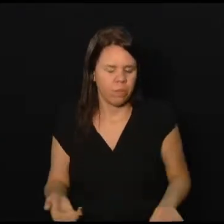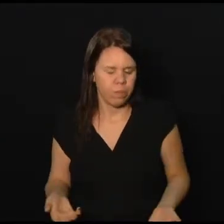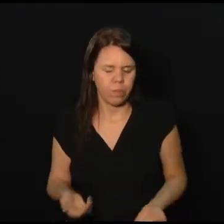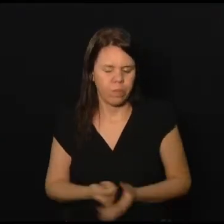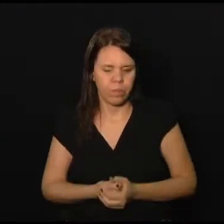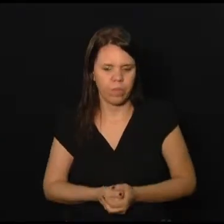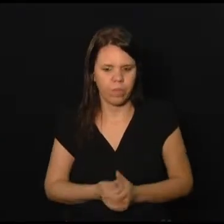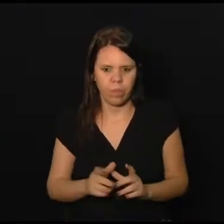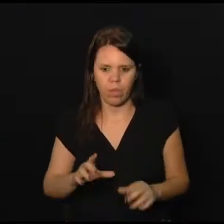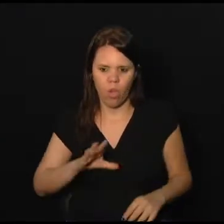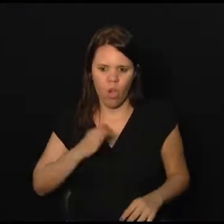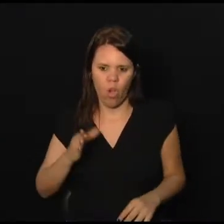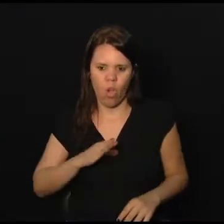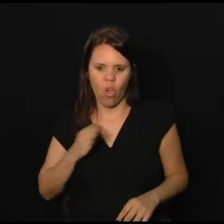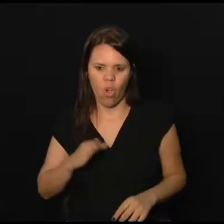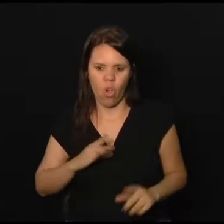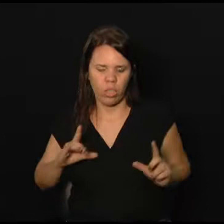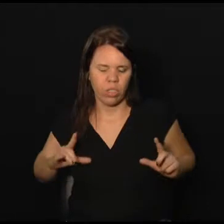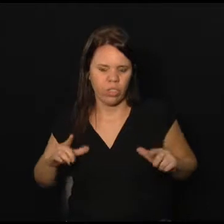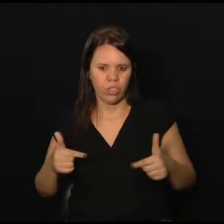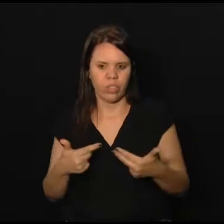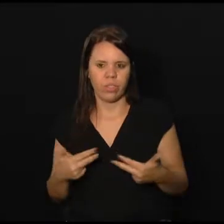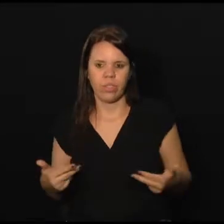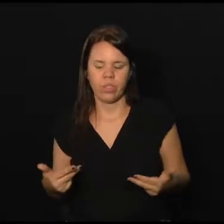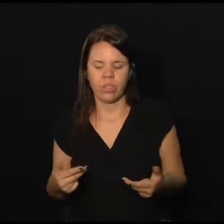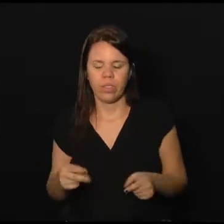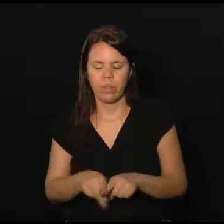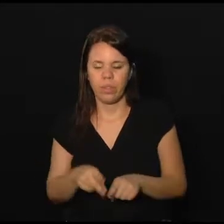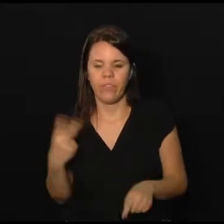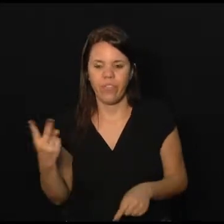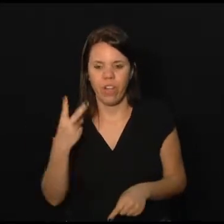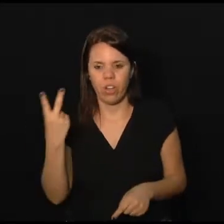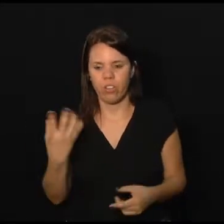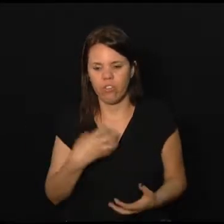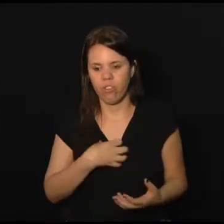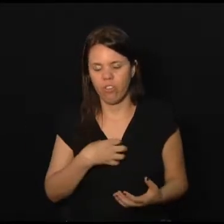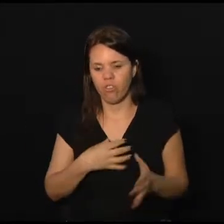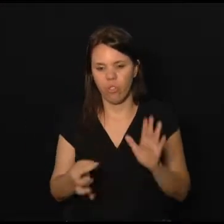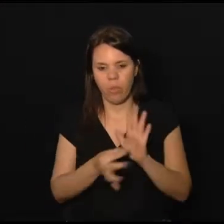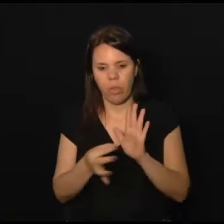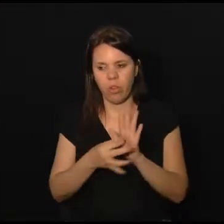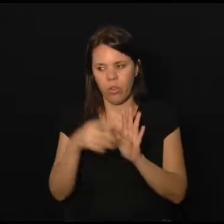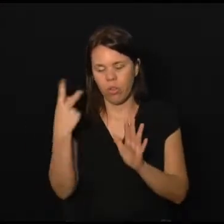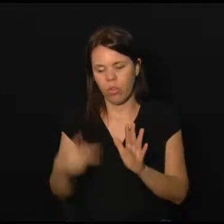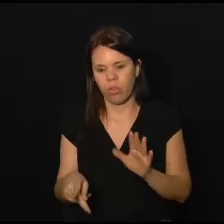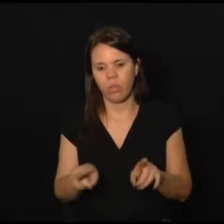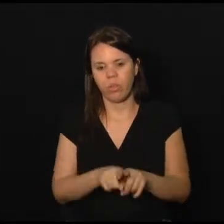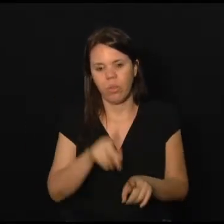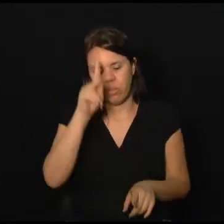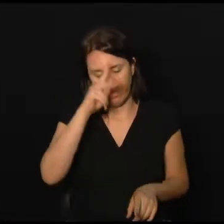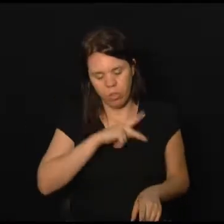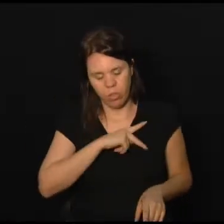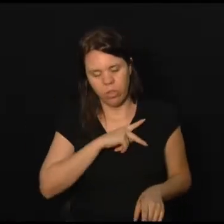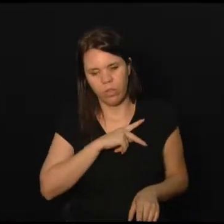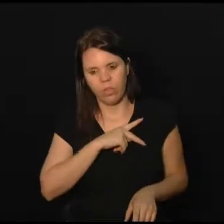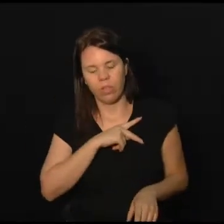essa ousadia de enfrentar isso, né? Supervaloriza os sentimentos e opiniões dos outros, ela nega os seus